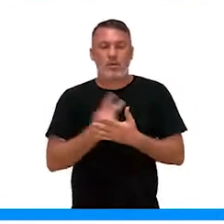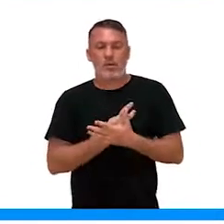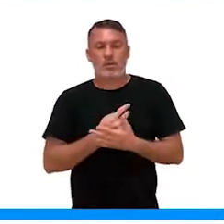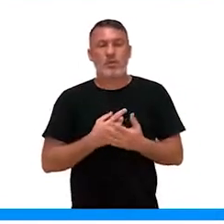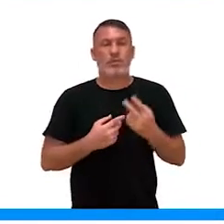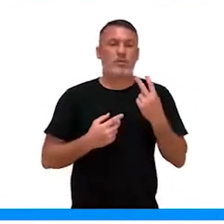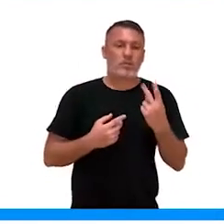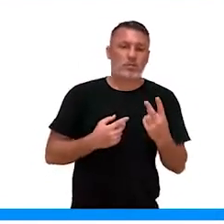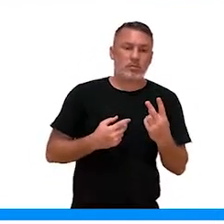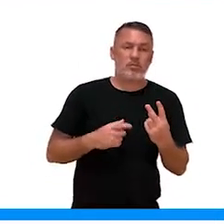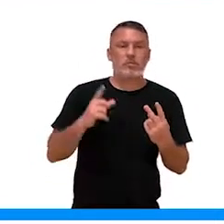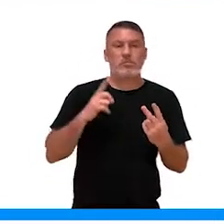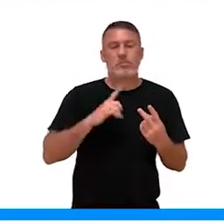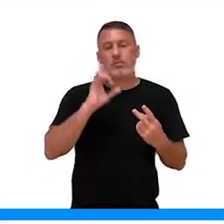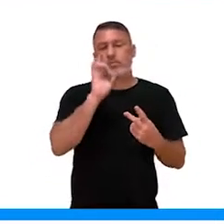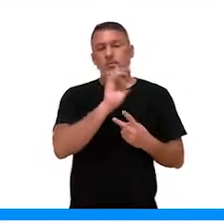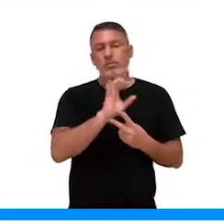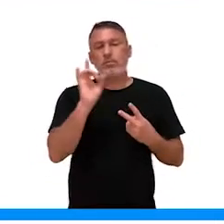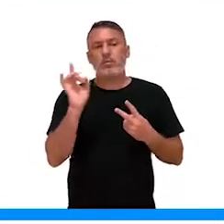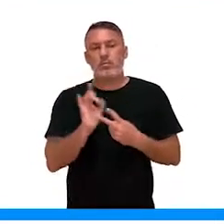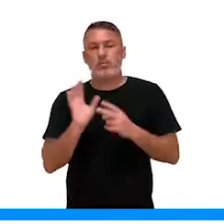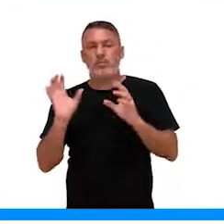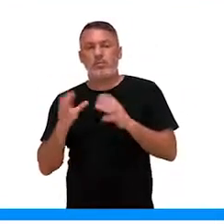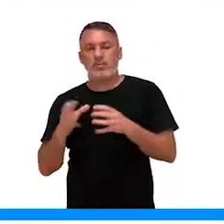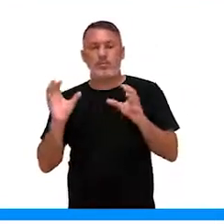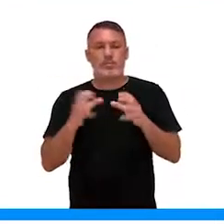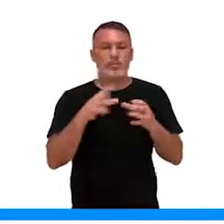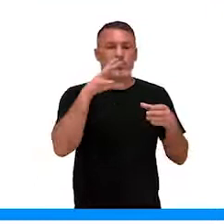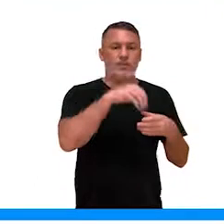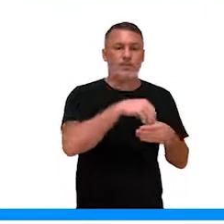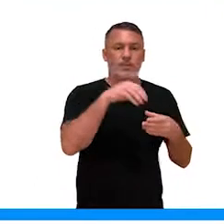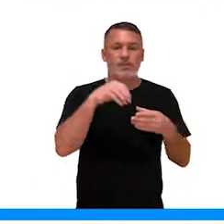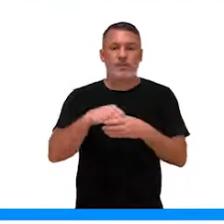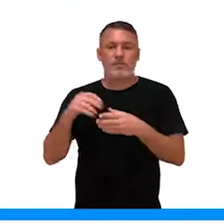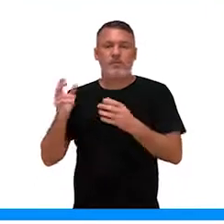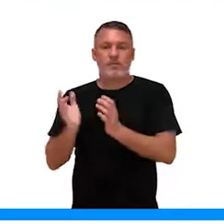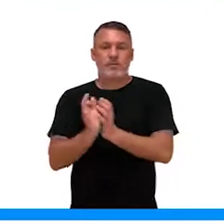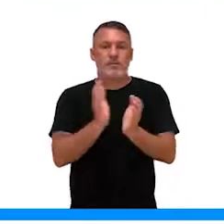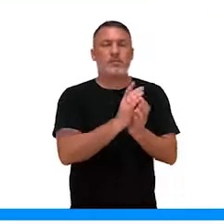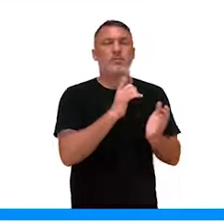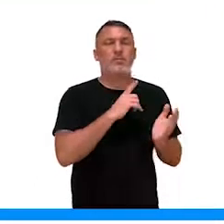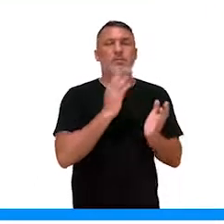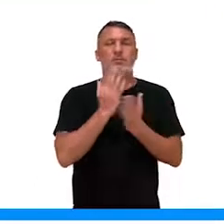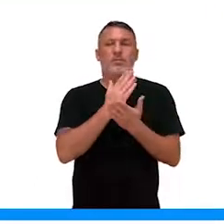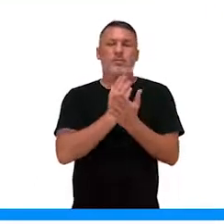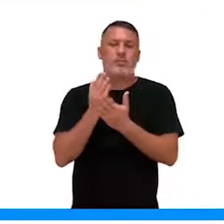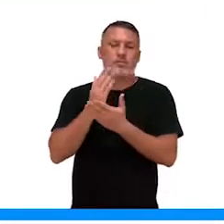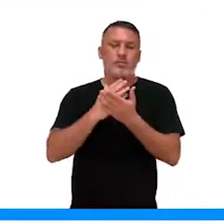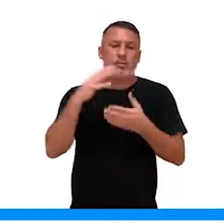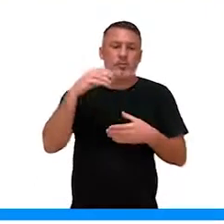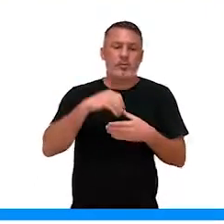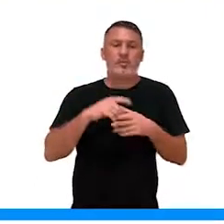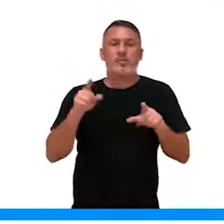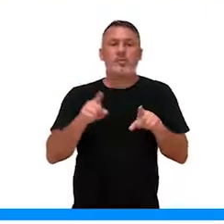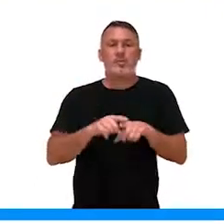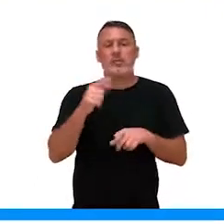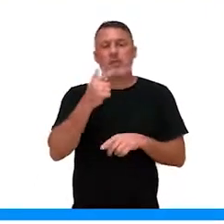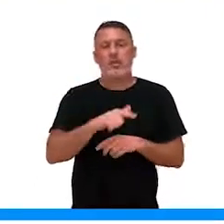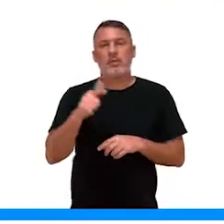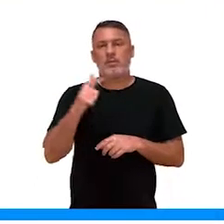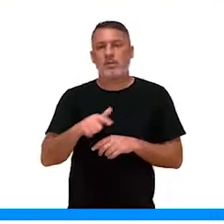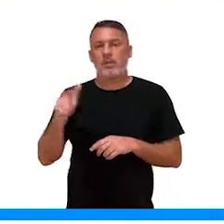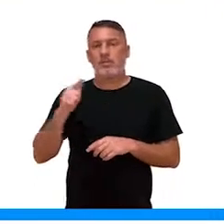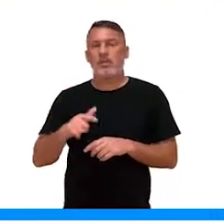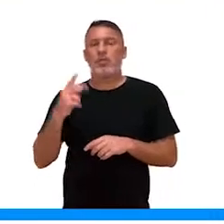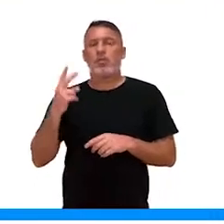meiose 2. Na meiose 2, cada um desses espermatócitos secundários, ele se divide